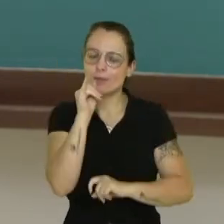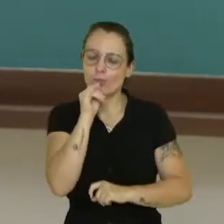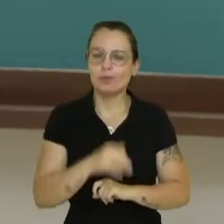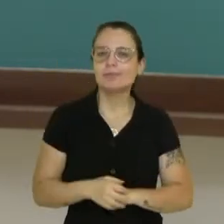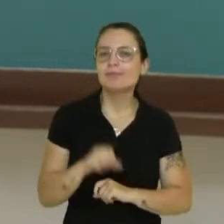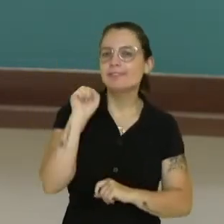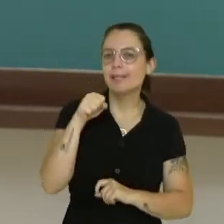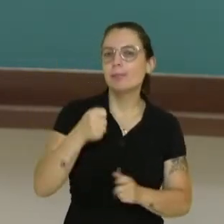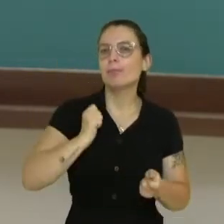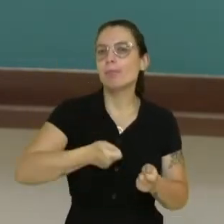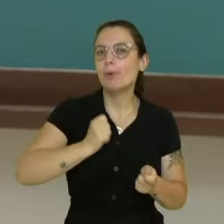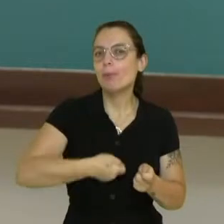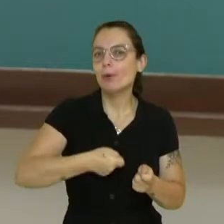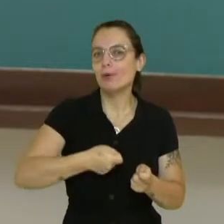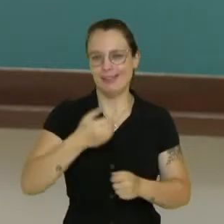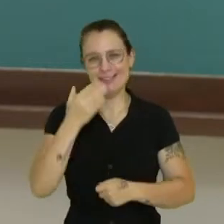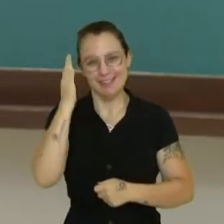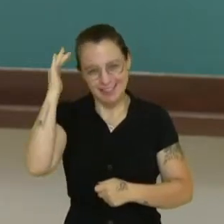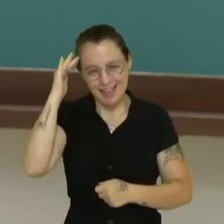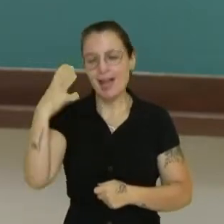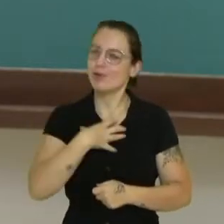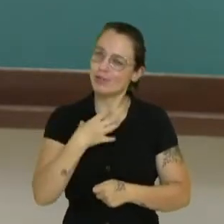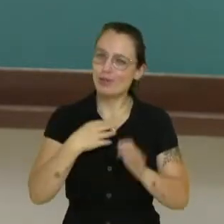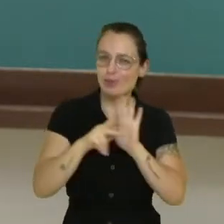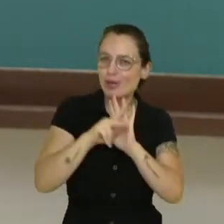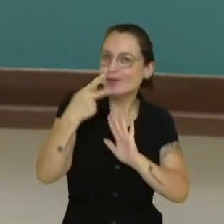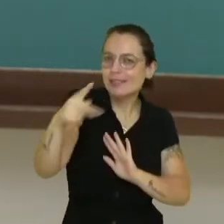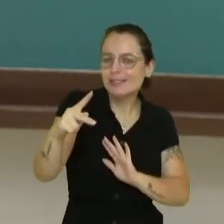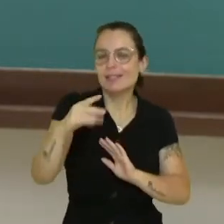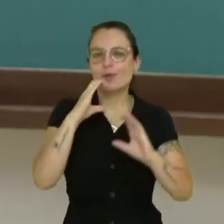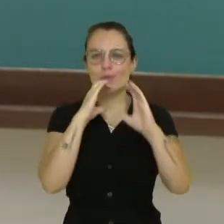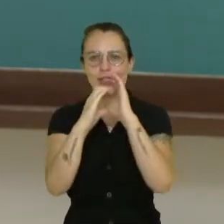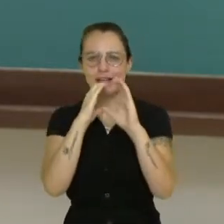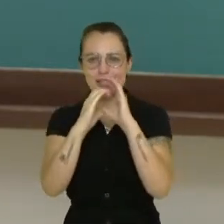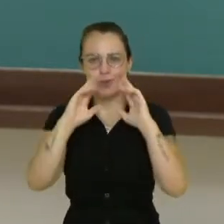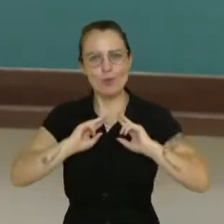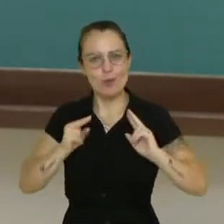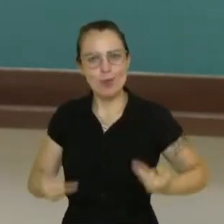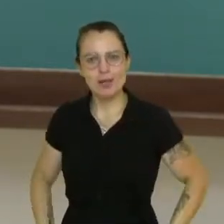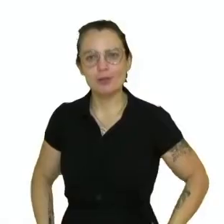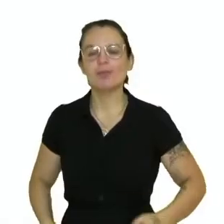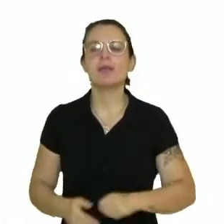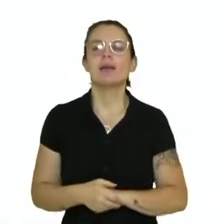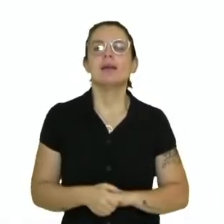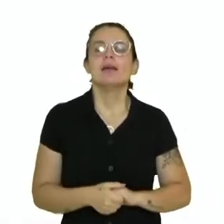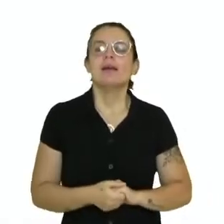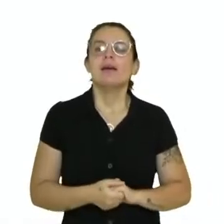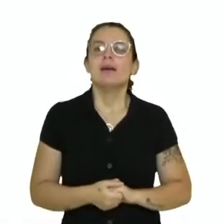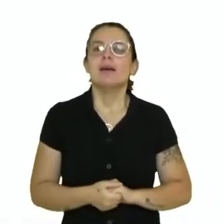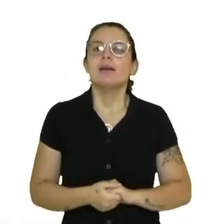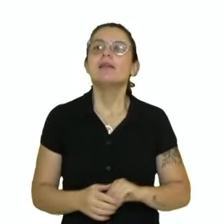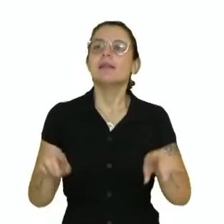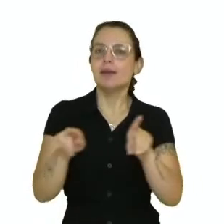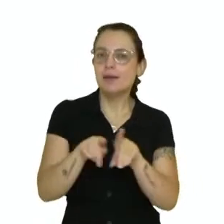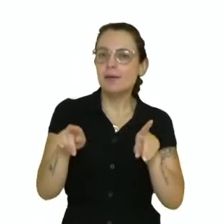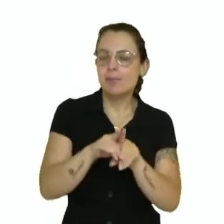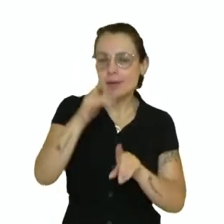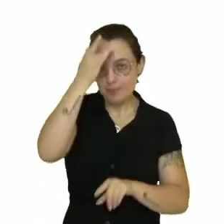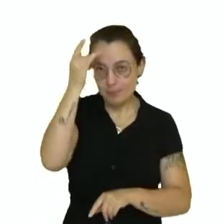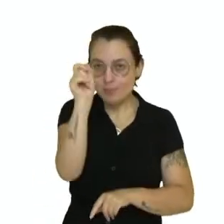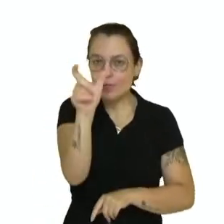de comunicação entre o ser humano. Além disso, o ser humano também